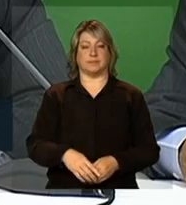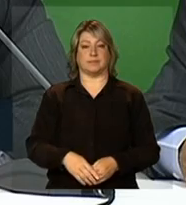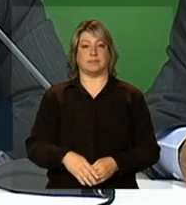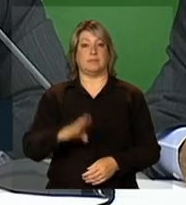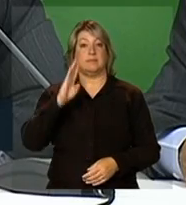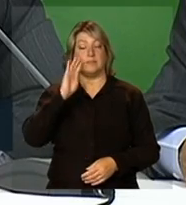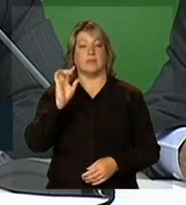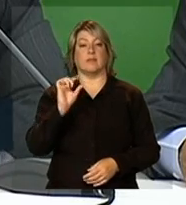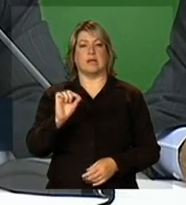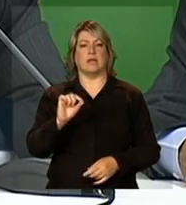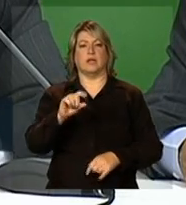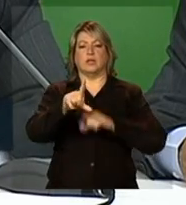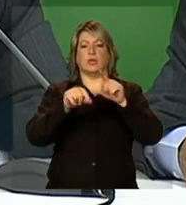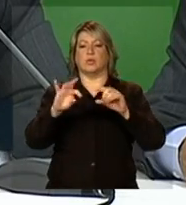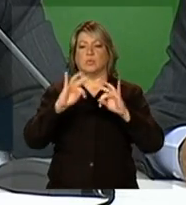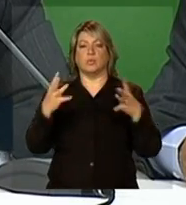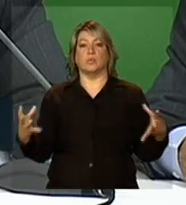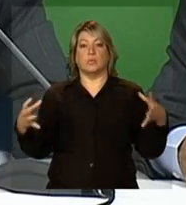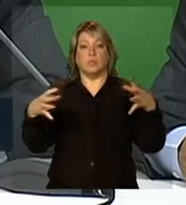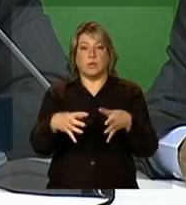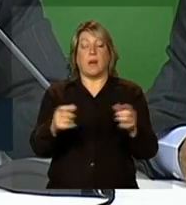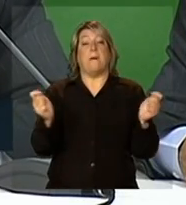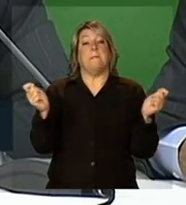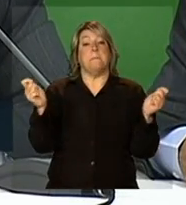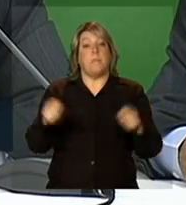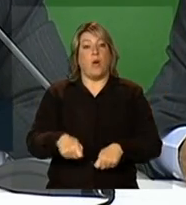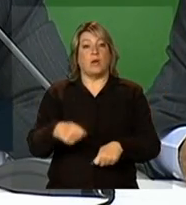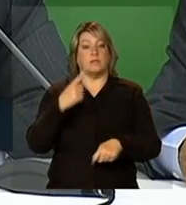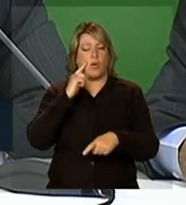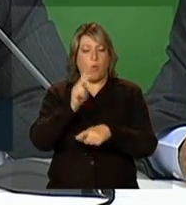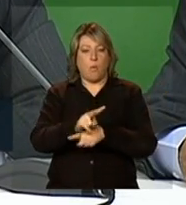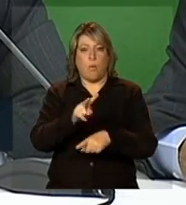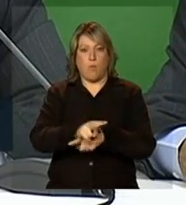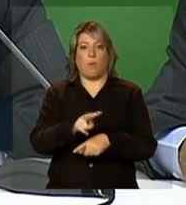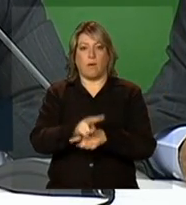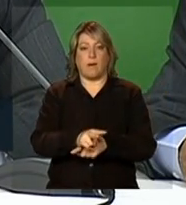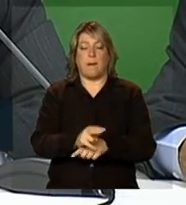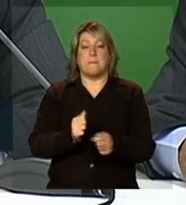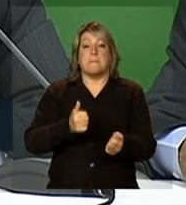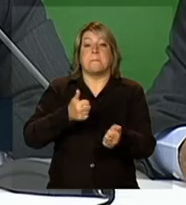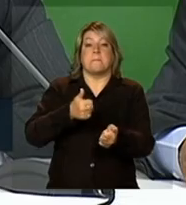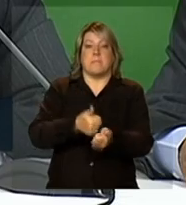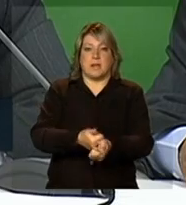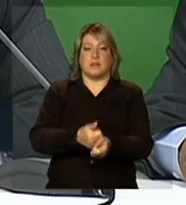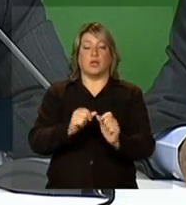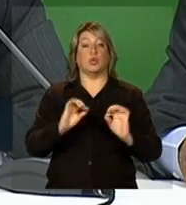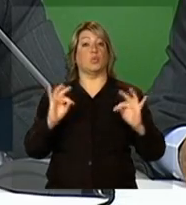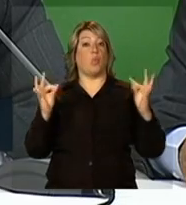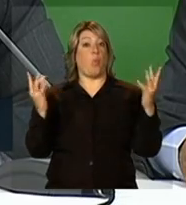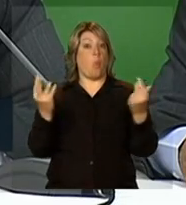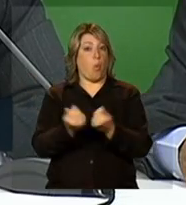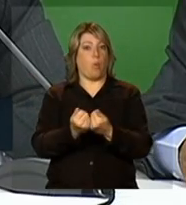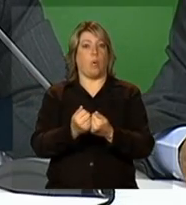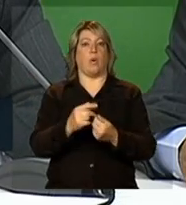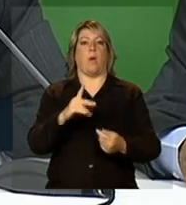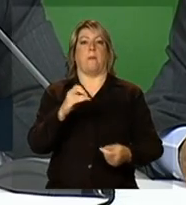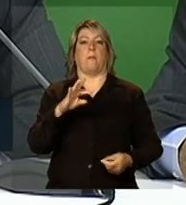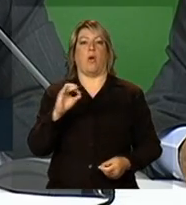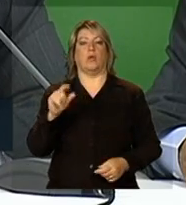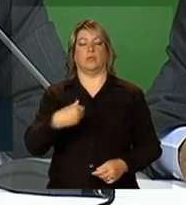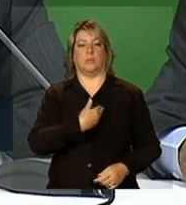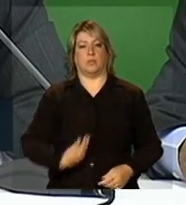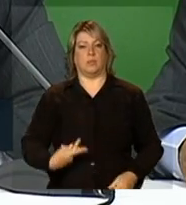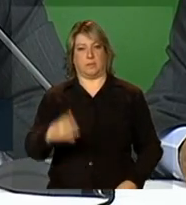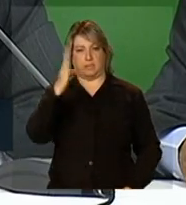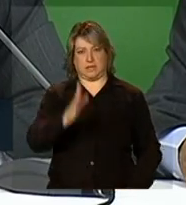nas delegações para que a gente possa acompanhar, né, mais de perto todos os portos públicos